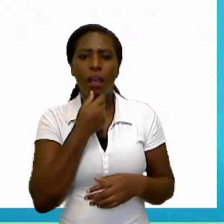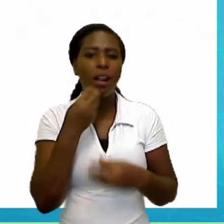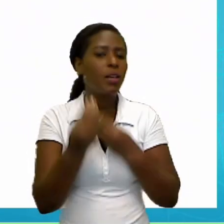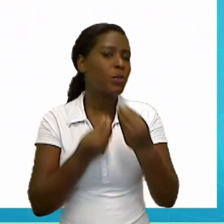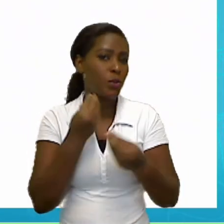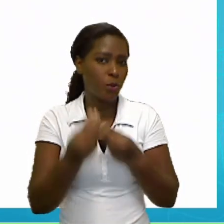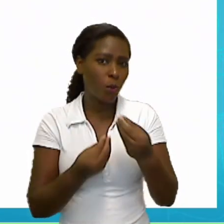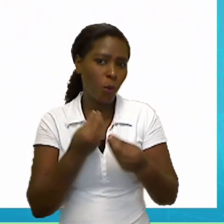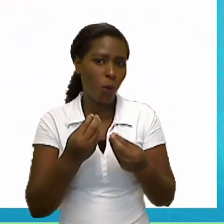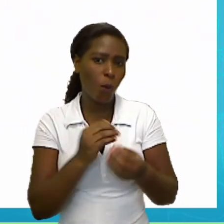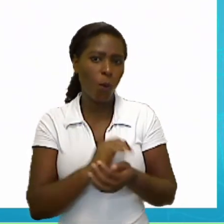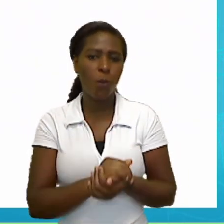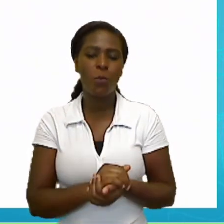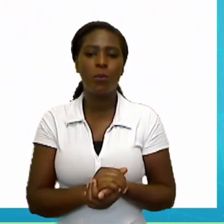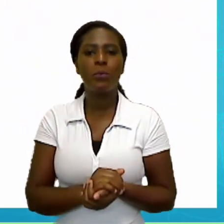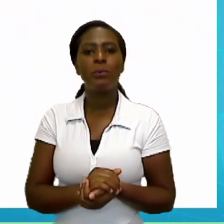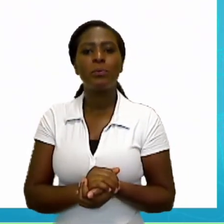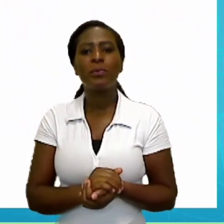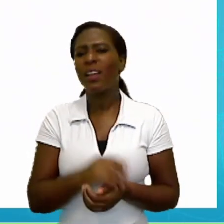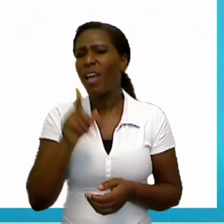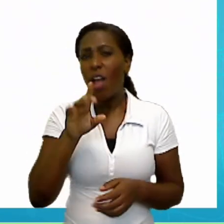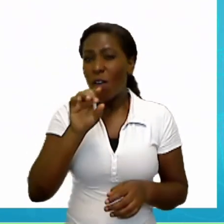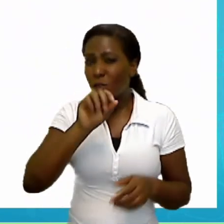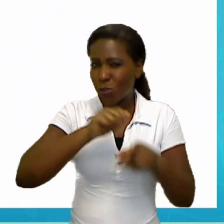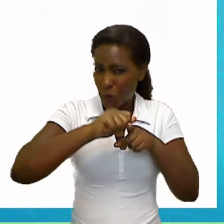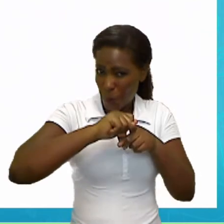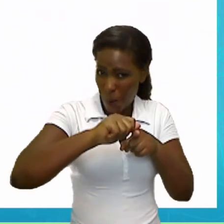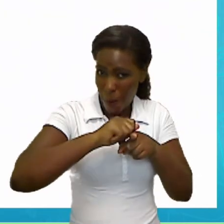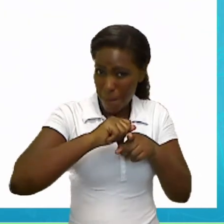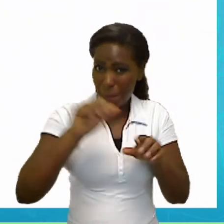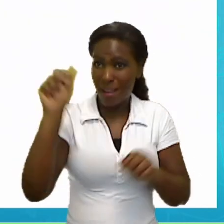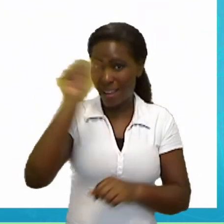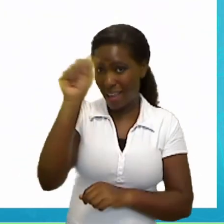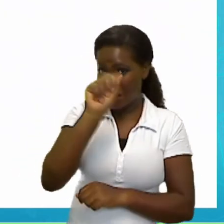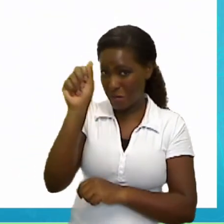só a Tietchan consertar essa palavra aqui, que ficou muito próxima. Hold on.